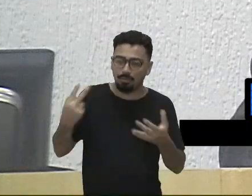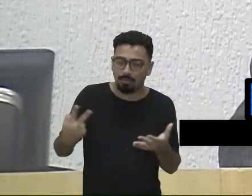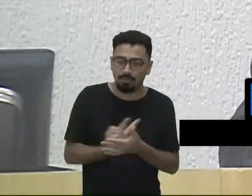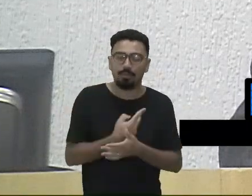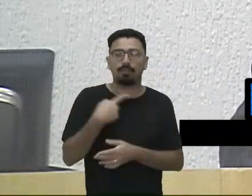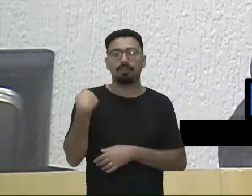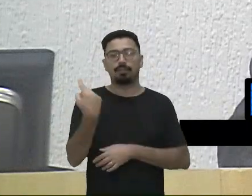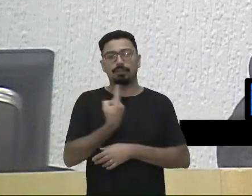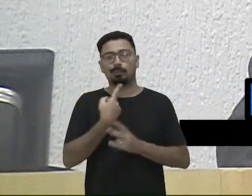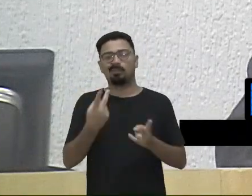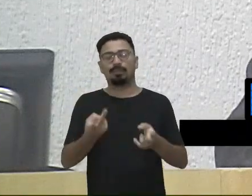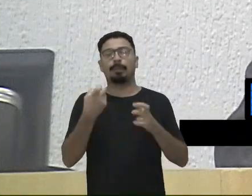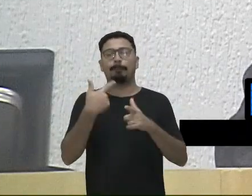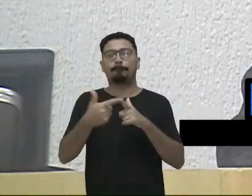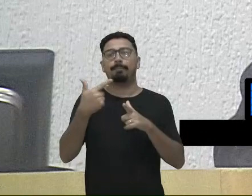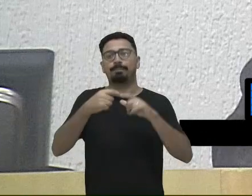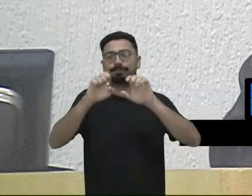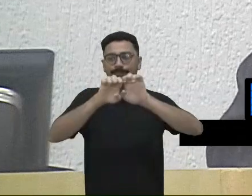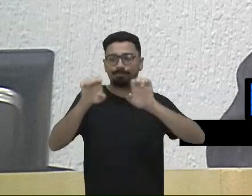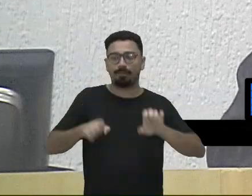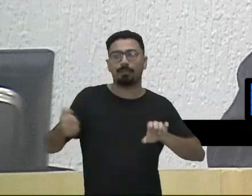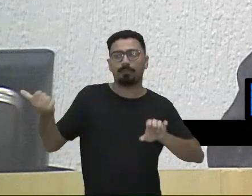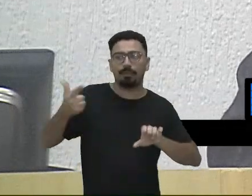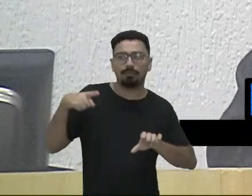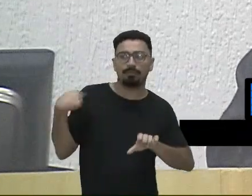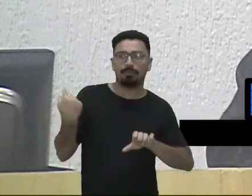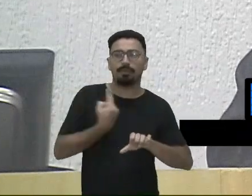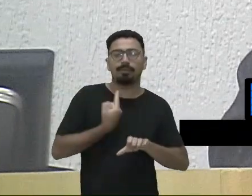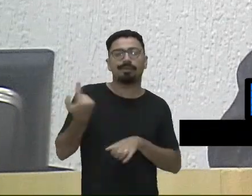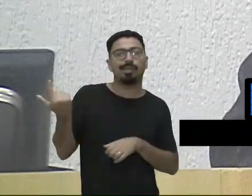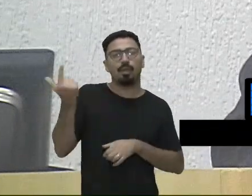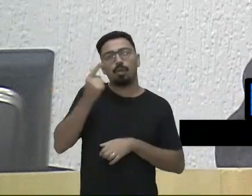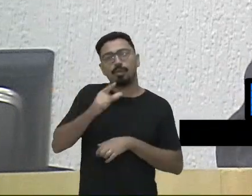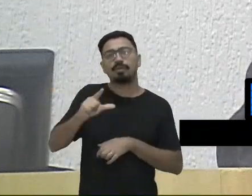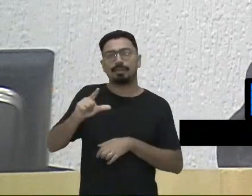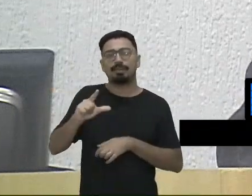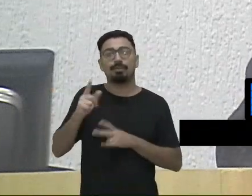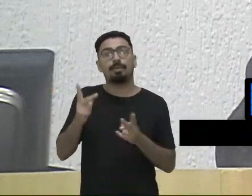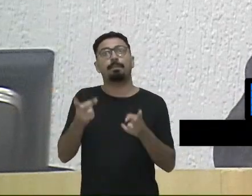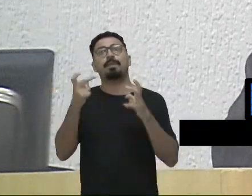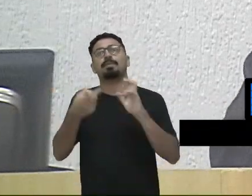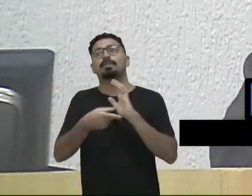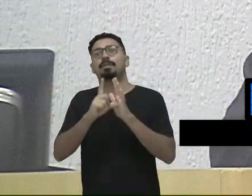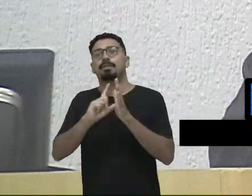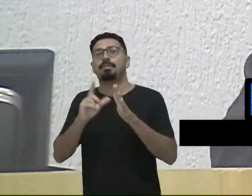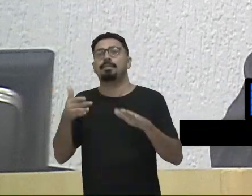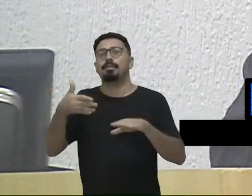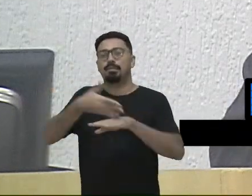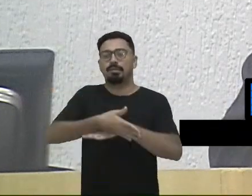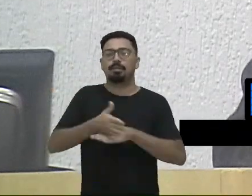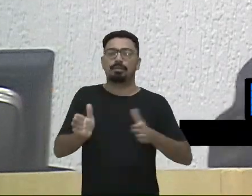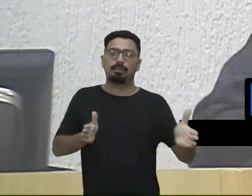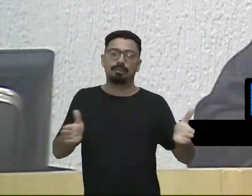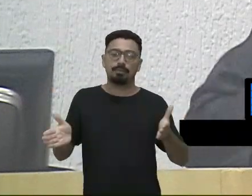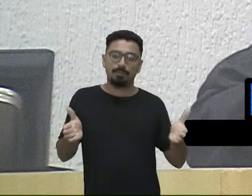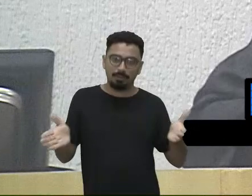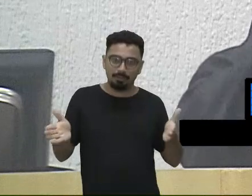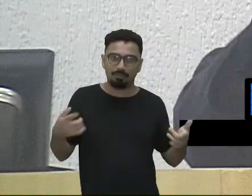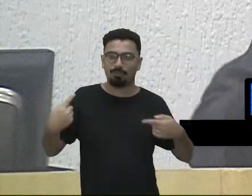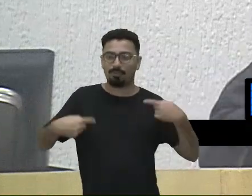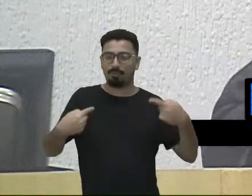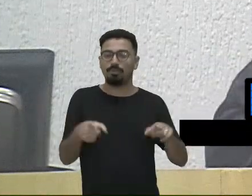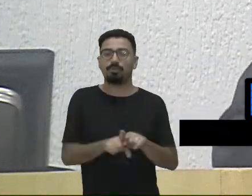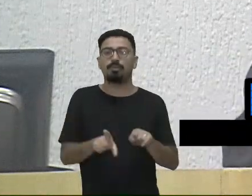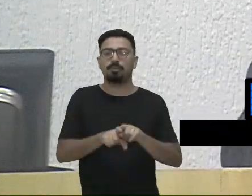que são problemas estruturais muito maiores do que a gente conseguia prever quando a gente entrou nesse local,